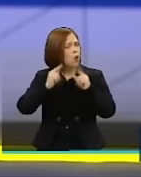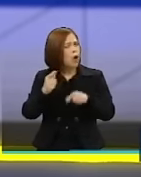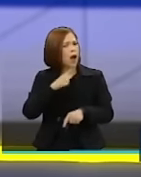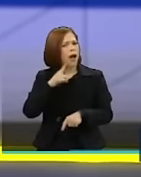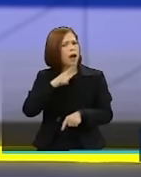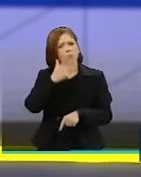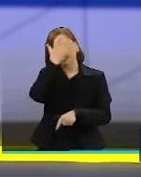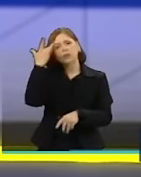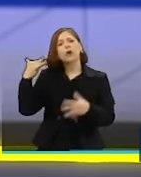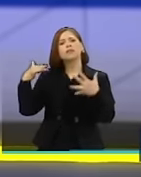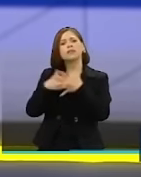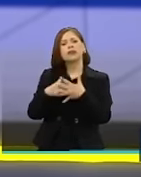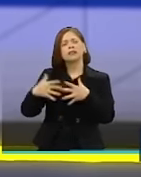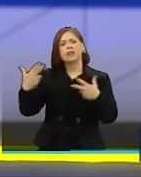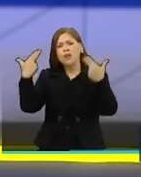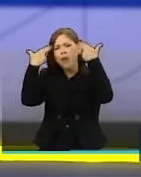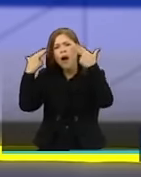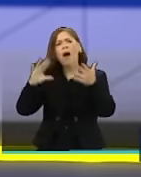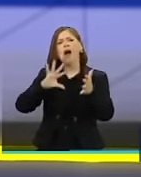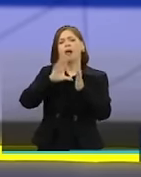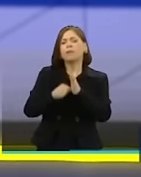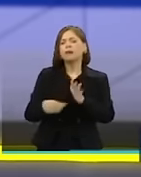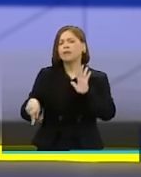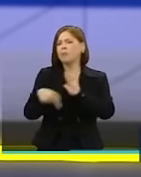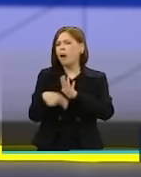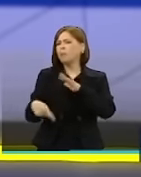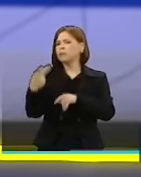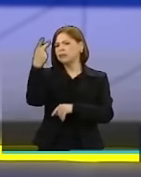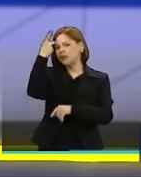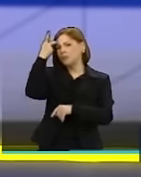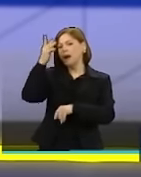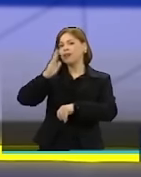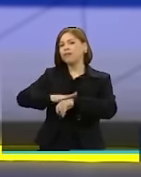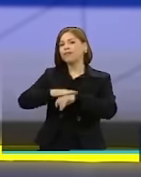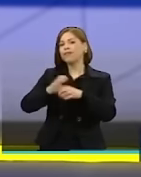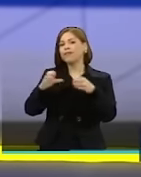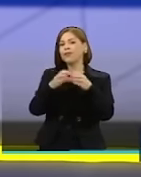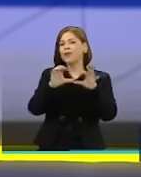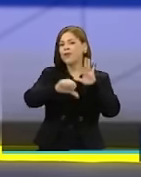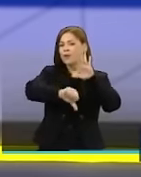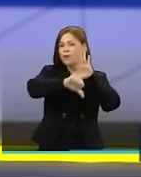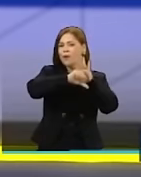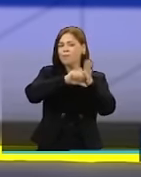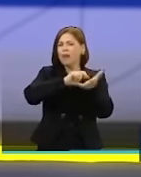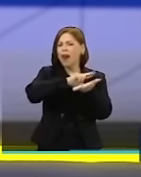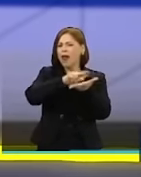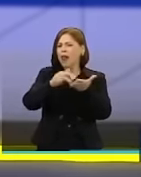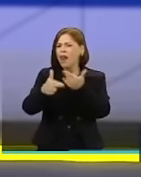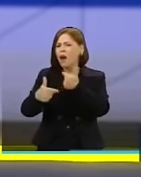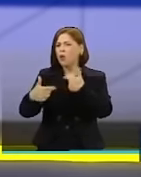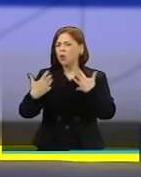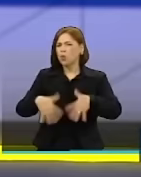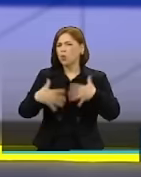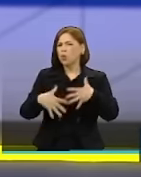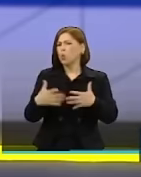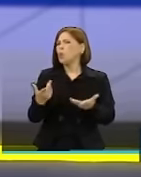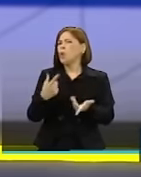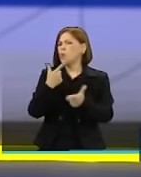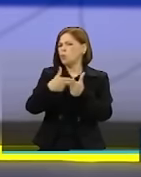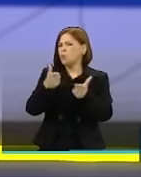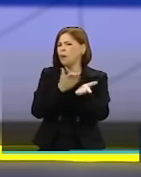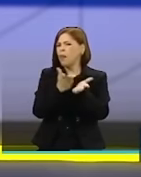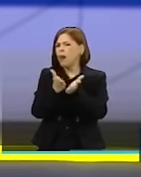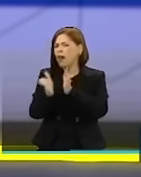acontece do cidadão sendo assaltado nas cidades de São Paulo, tudo vem do crime organizado, são as migalhas que caem do crime organizado,